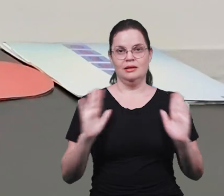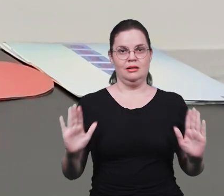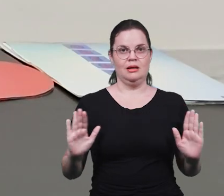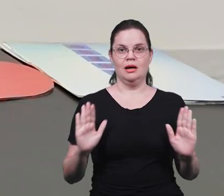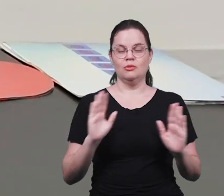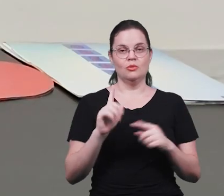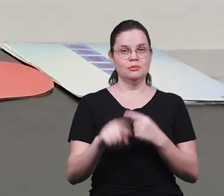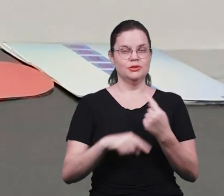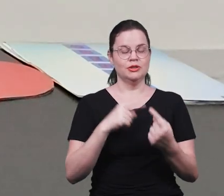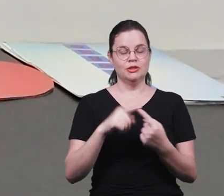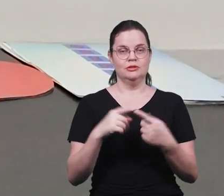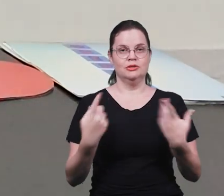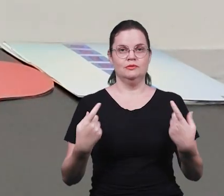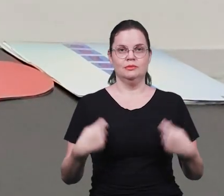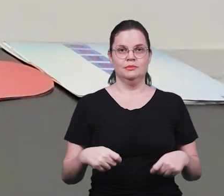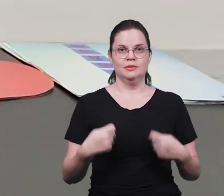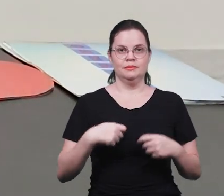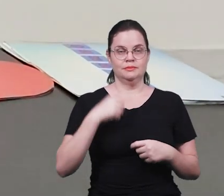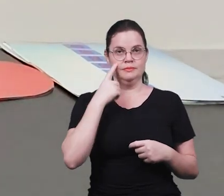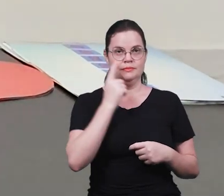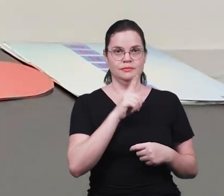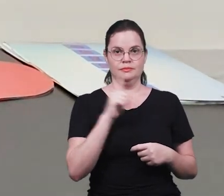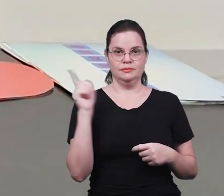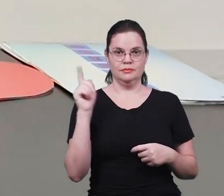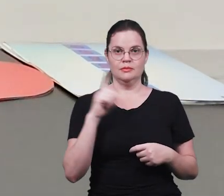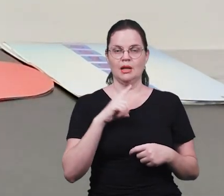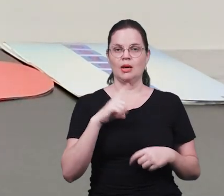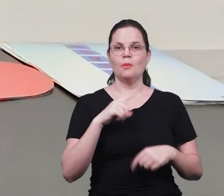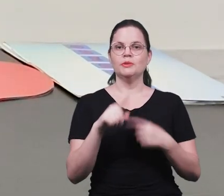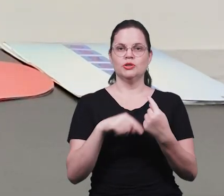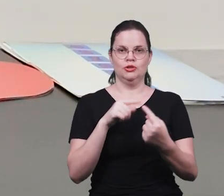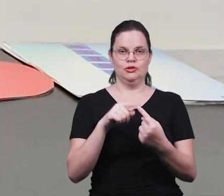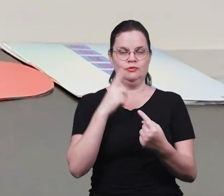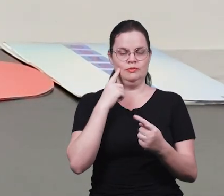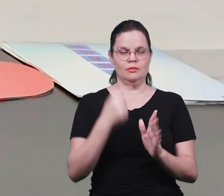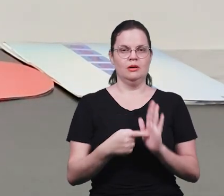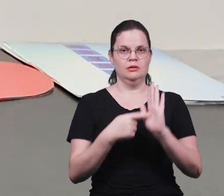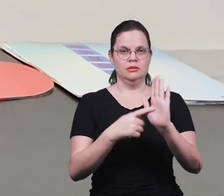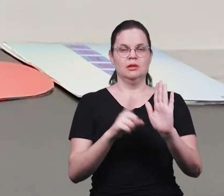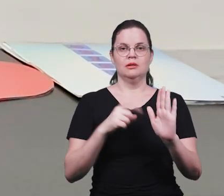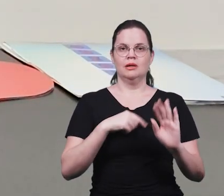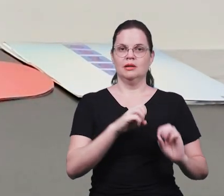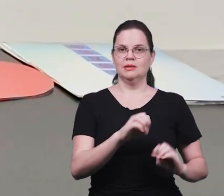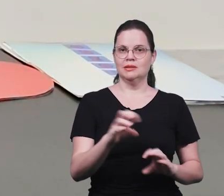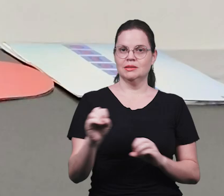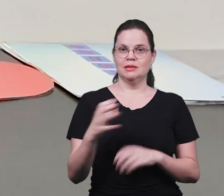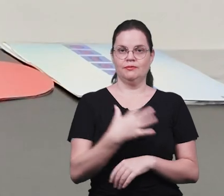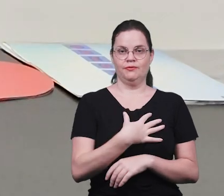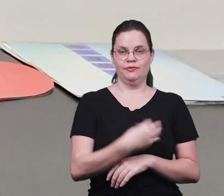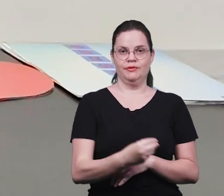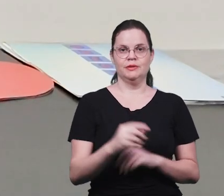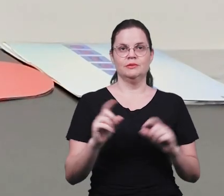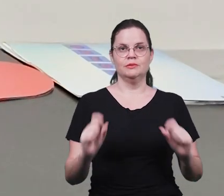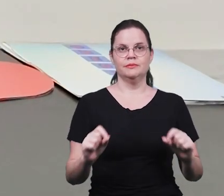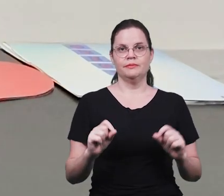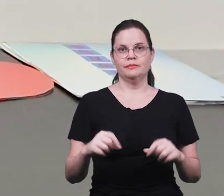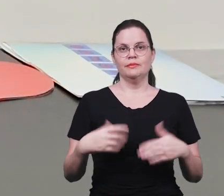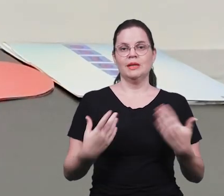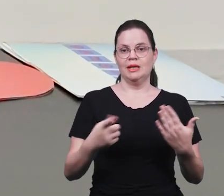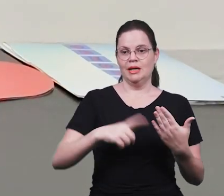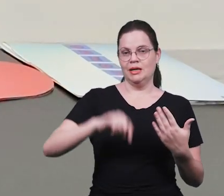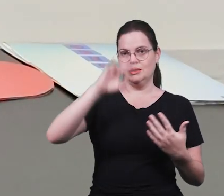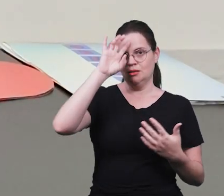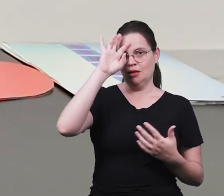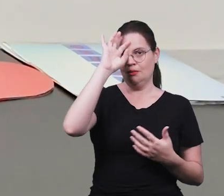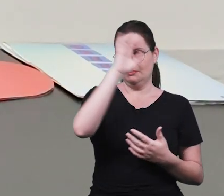leve, como mensagem para essa aula. E isso está escrito aqui no objetivo. O objetivo é ensinar que os nossos filhos